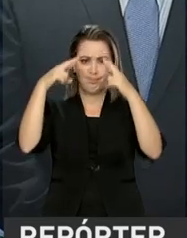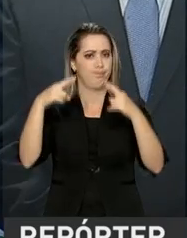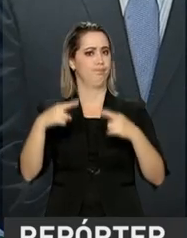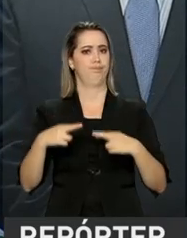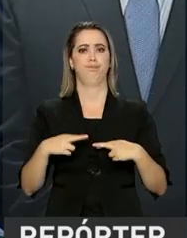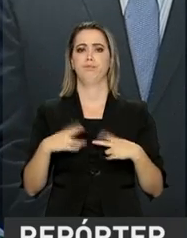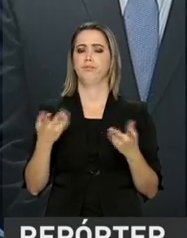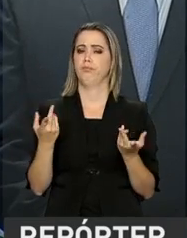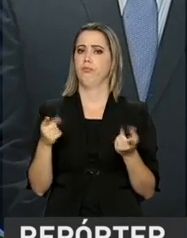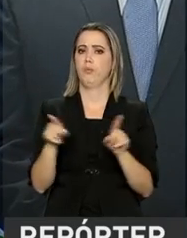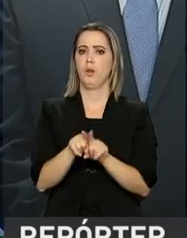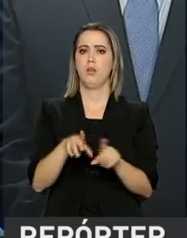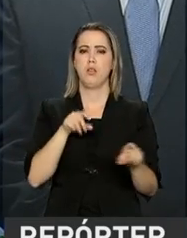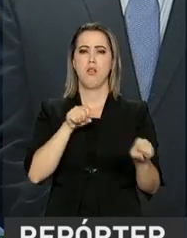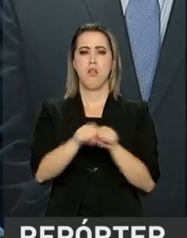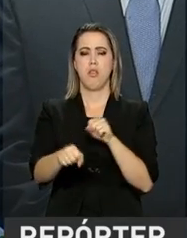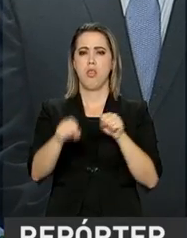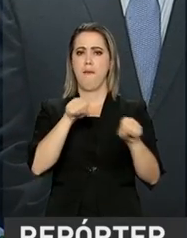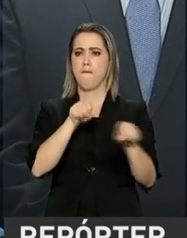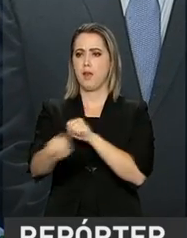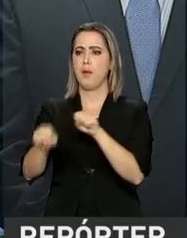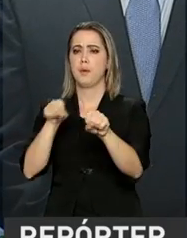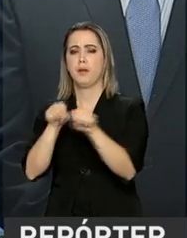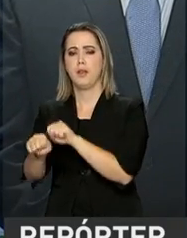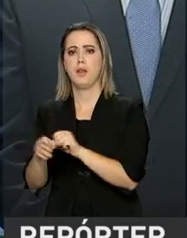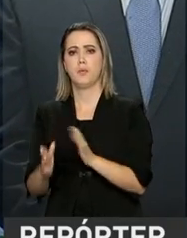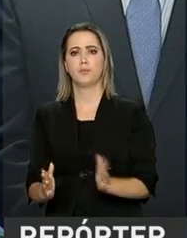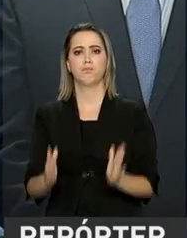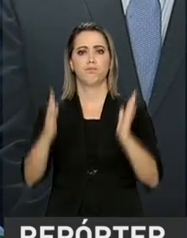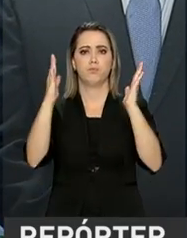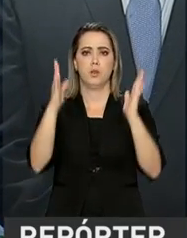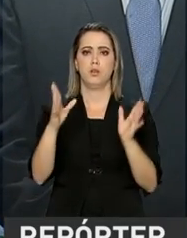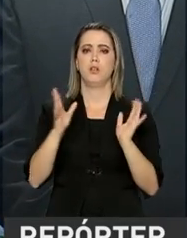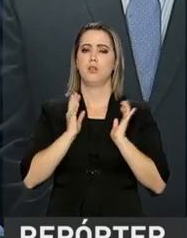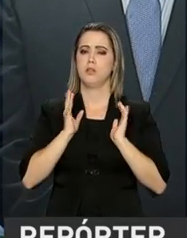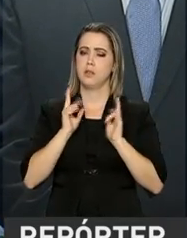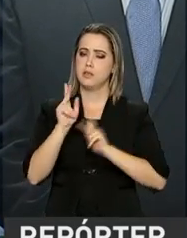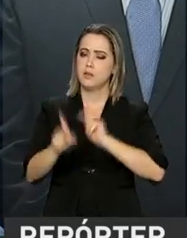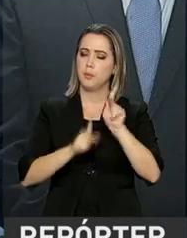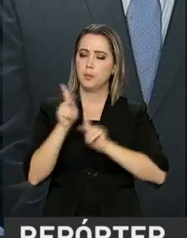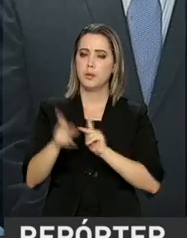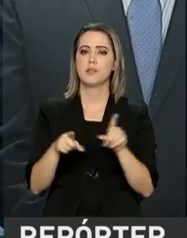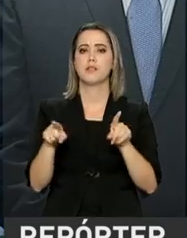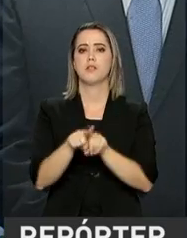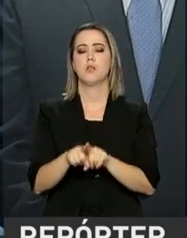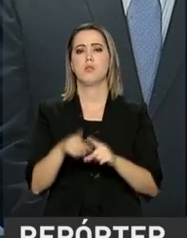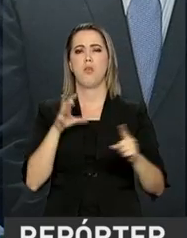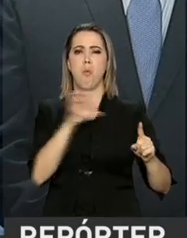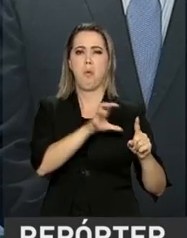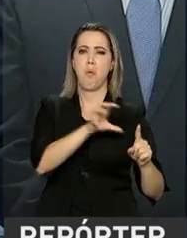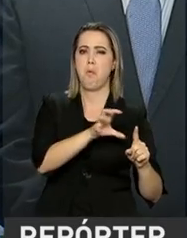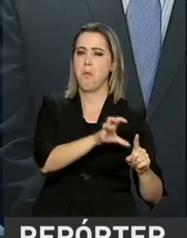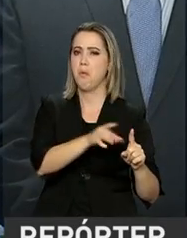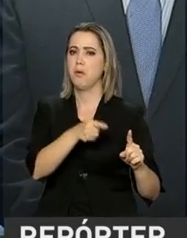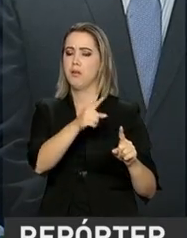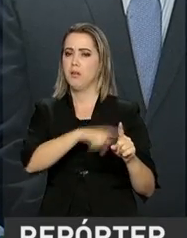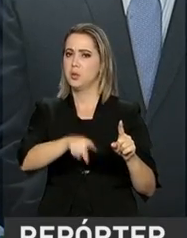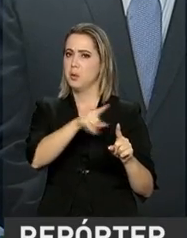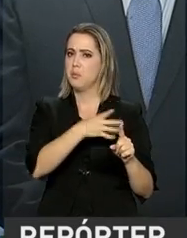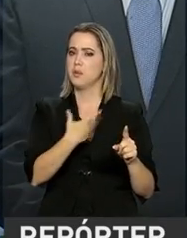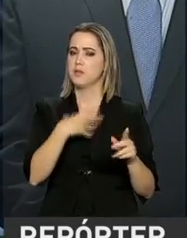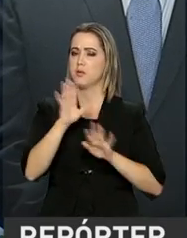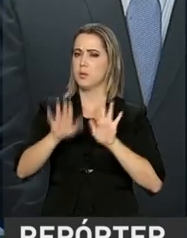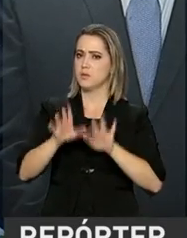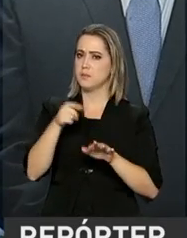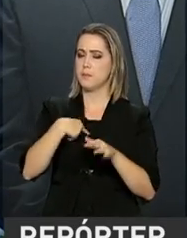desrespeito na agressão ao patrimônio público na ameaça à pessoas Muitas delas